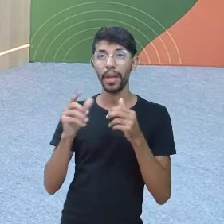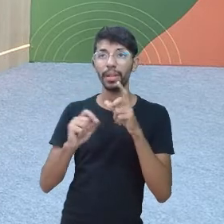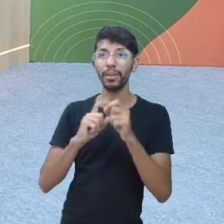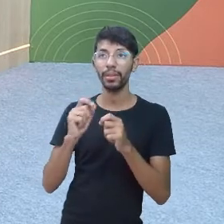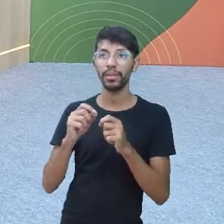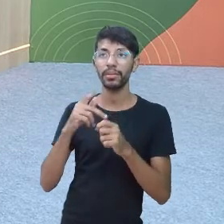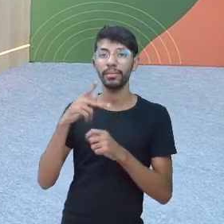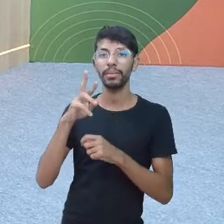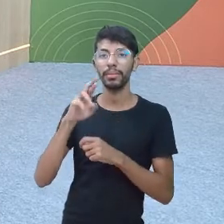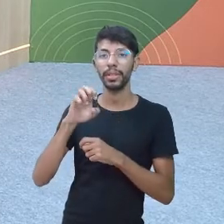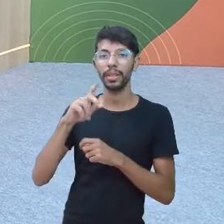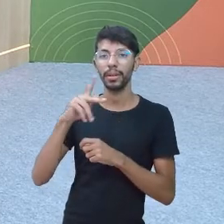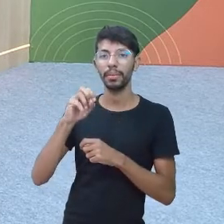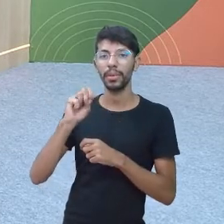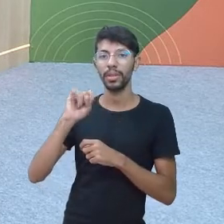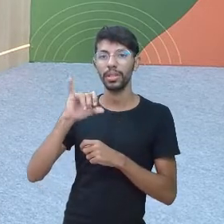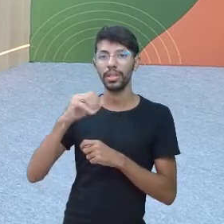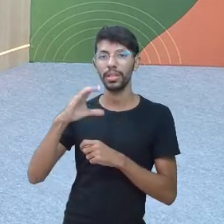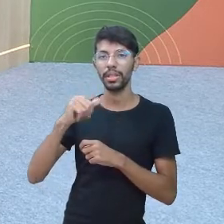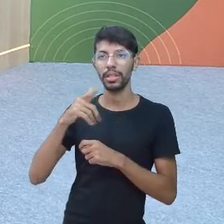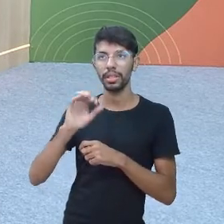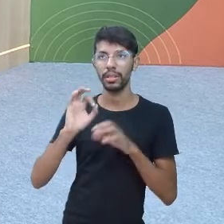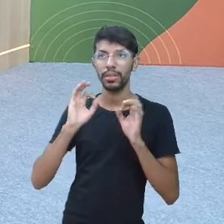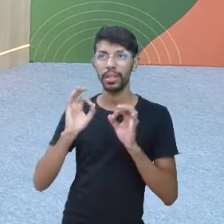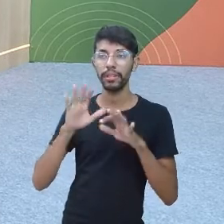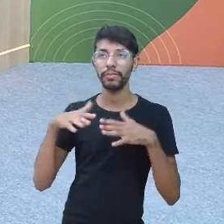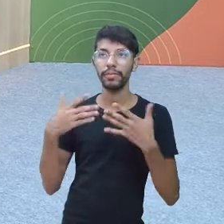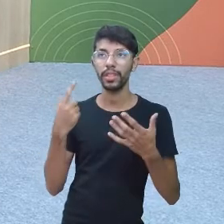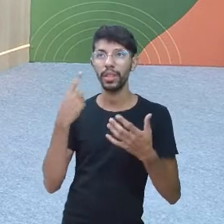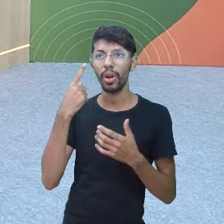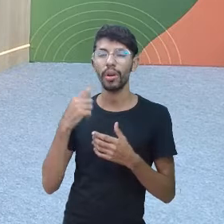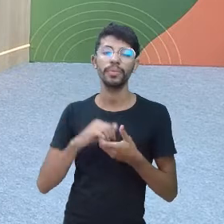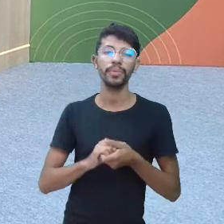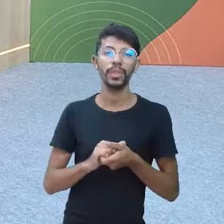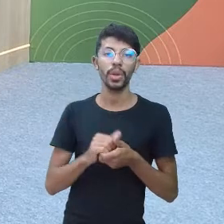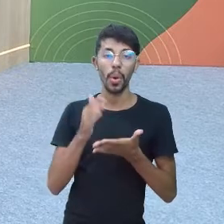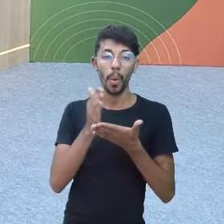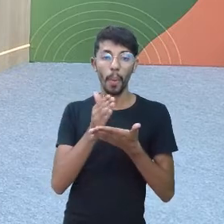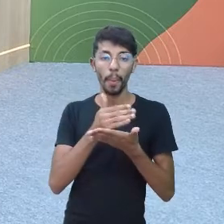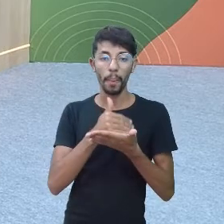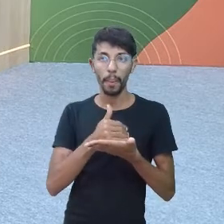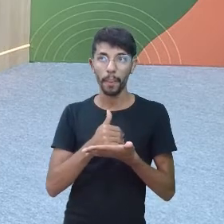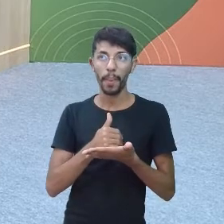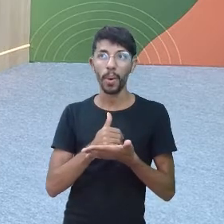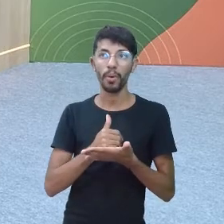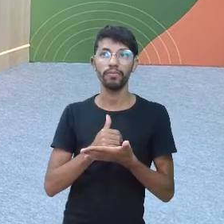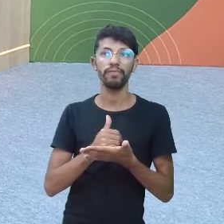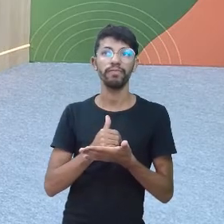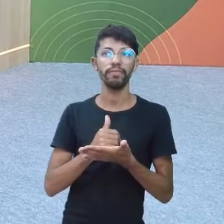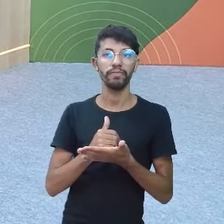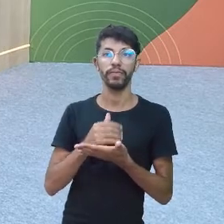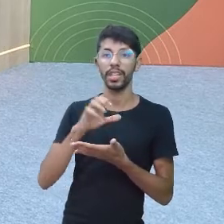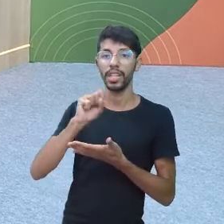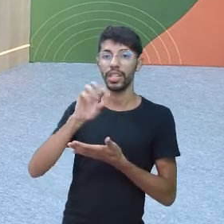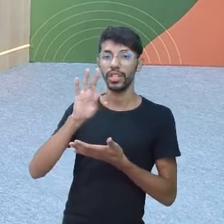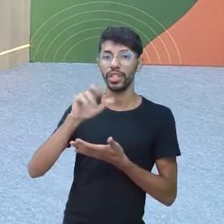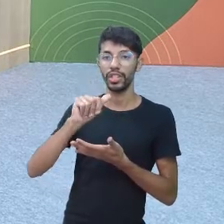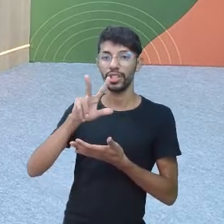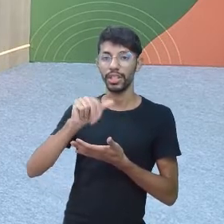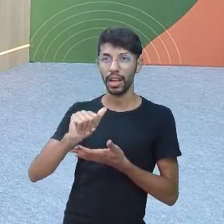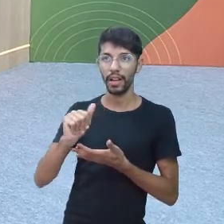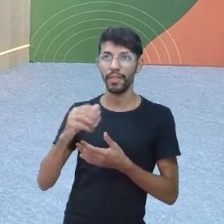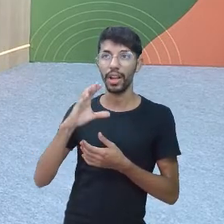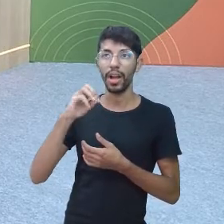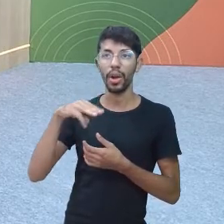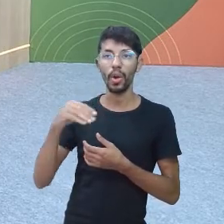com. Então, no exemplo eu tenho, o bolo estava com muito chocolate. Então, eu tenho uma ordem da minha frase, que ela precisa se